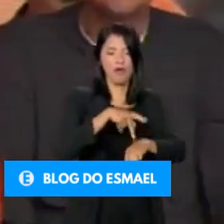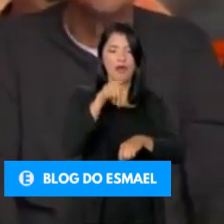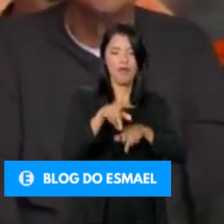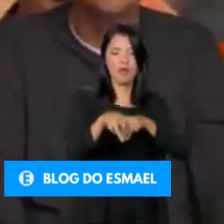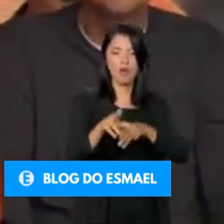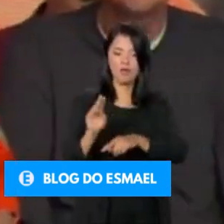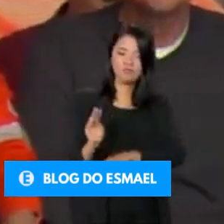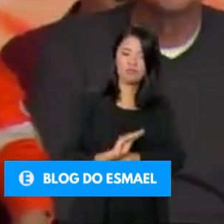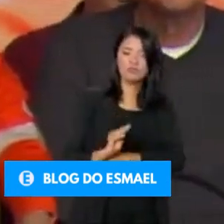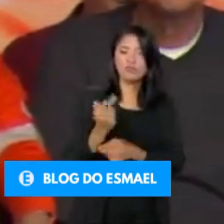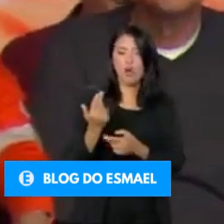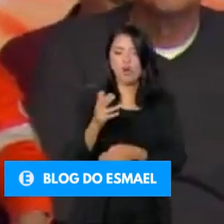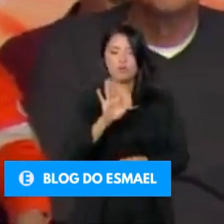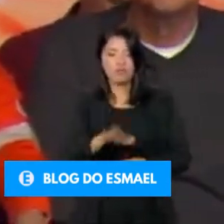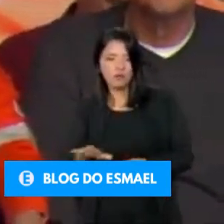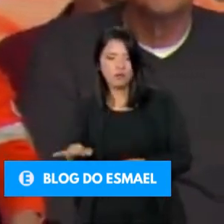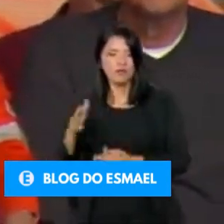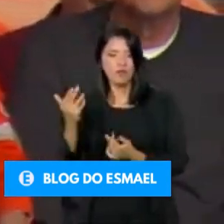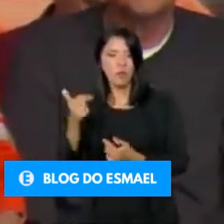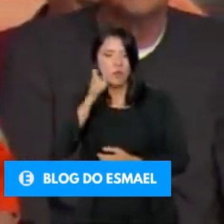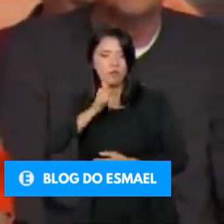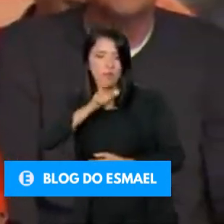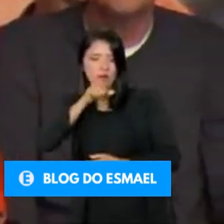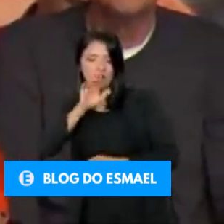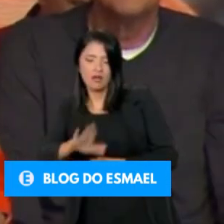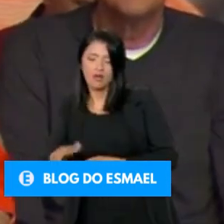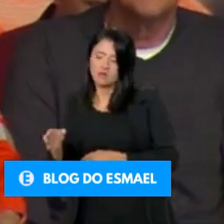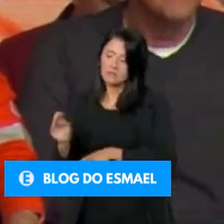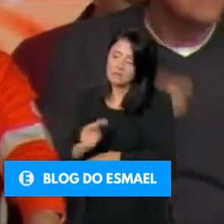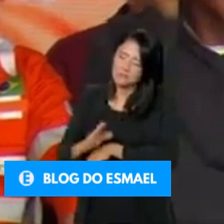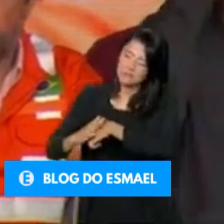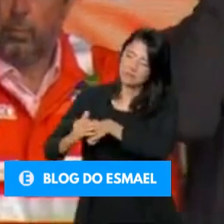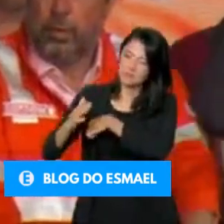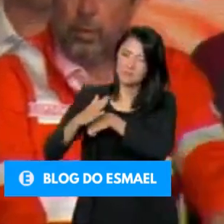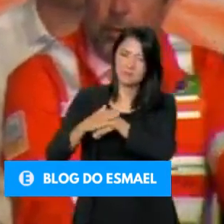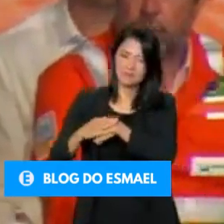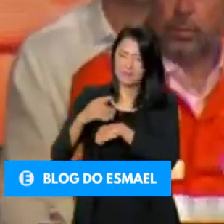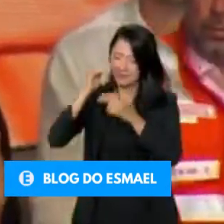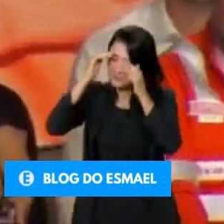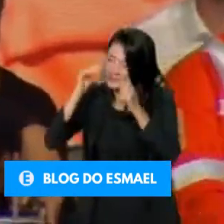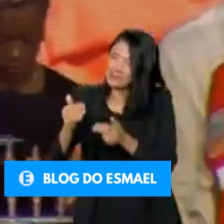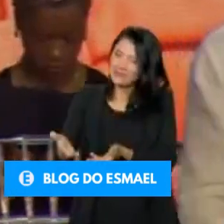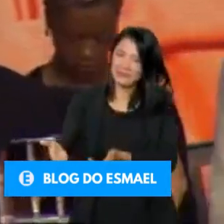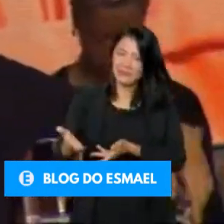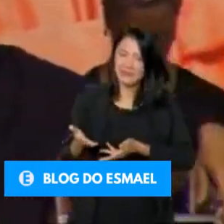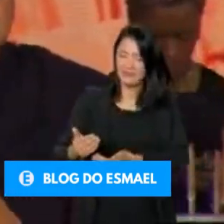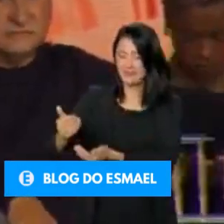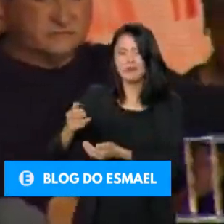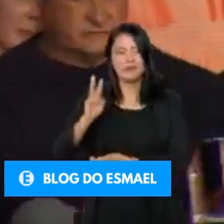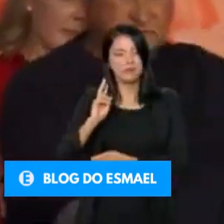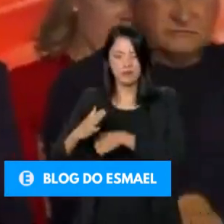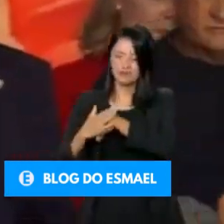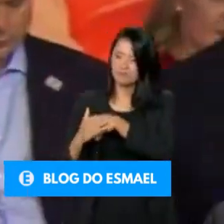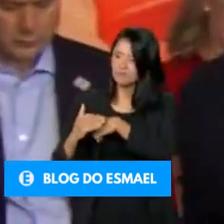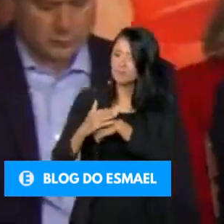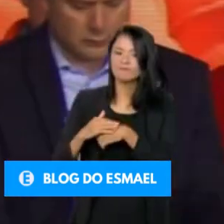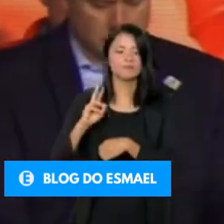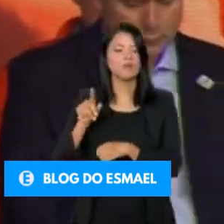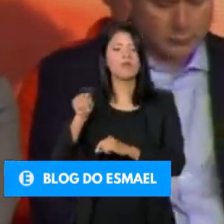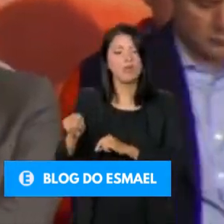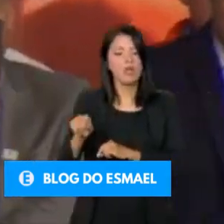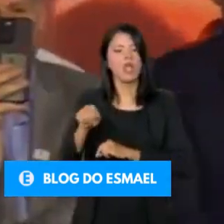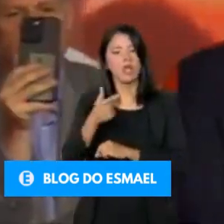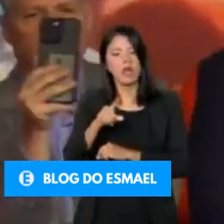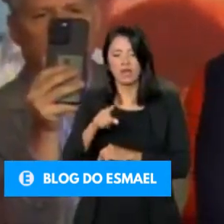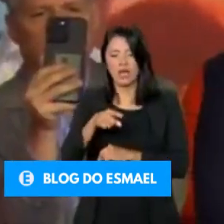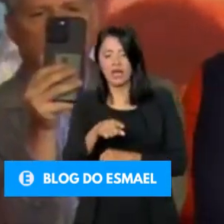cuidar, sabe, de uma criança como se fosse a mãe. É com muito carinho, com muito respeito e sempre dando um carinho maior para aqueles